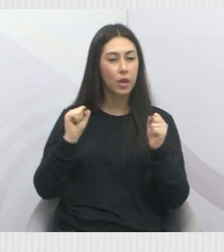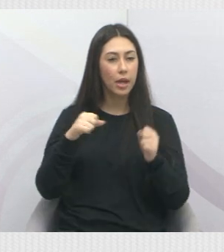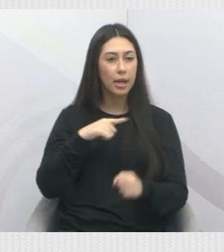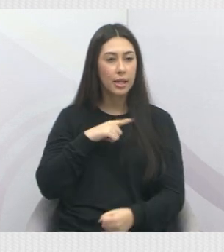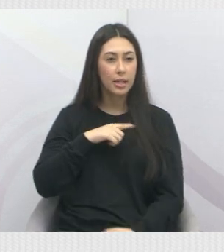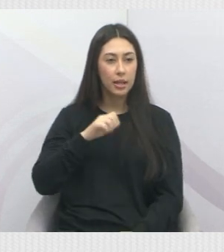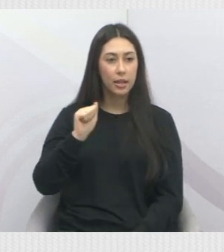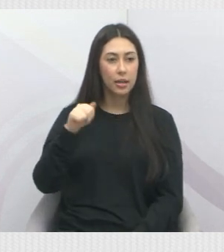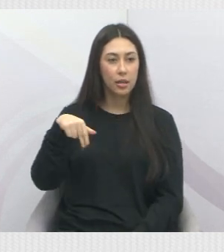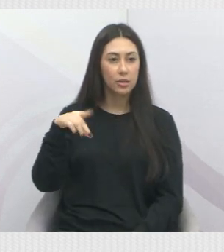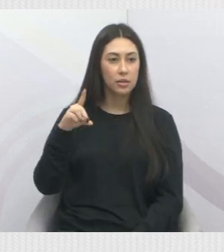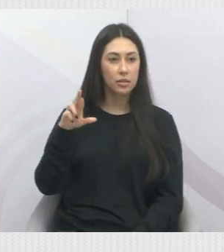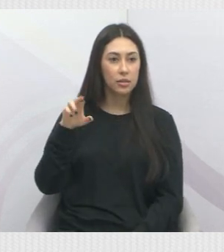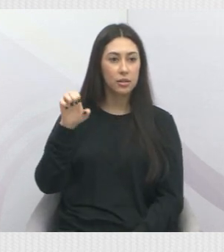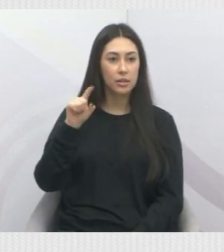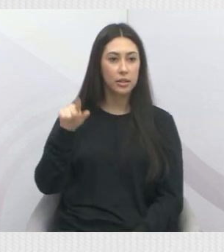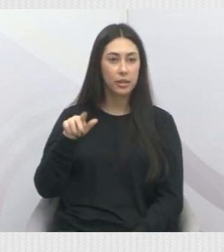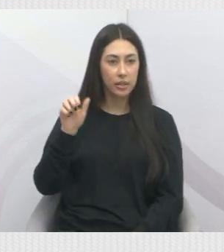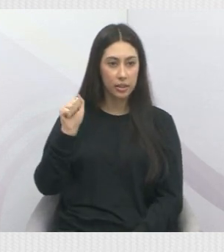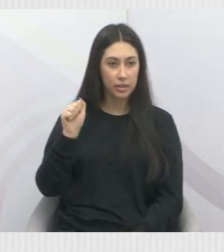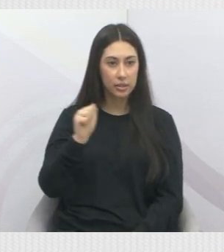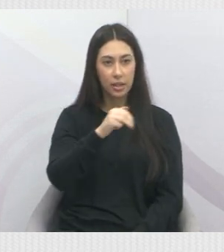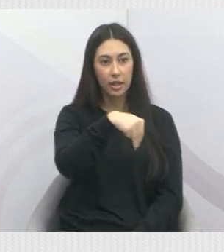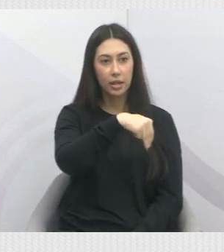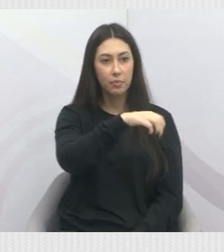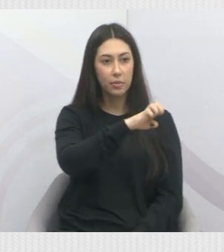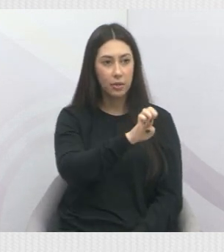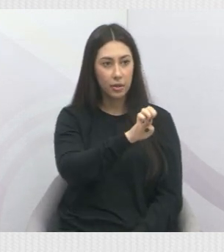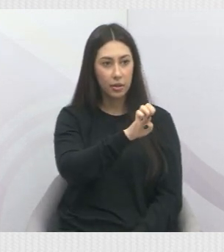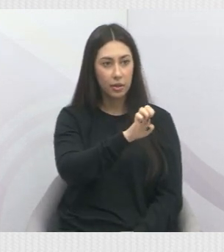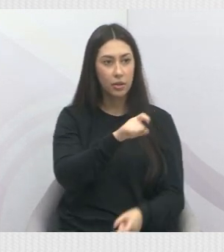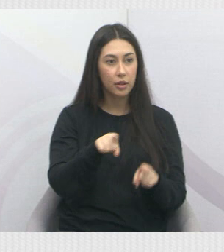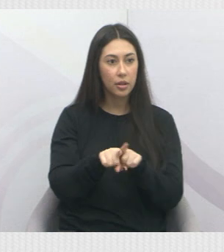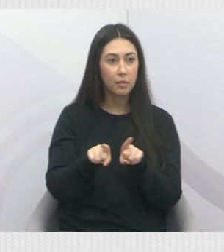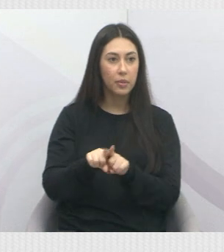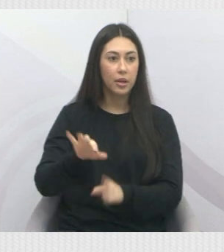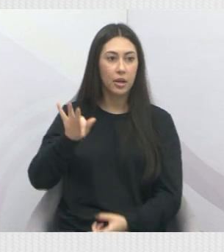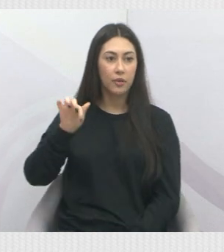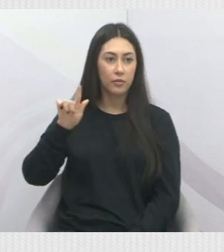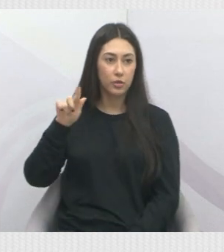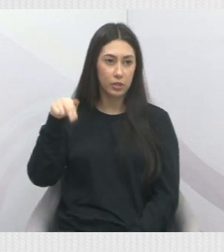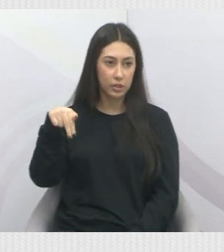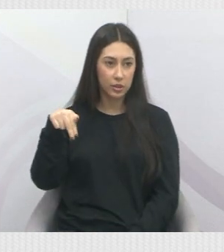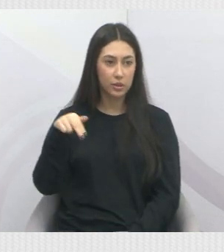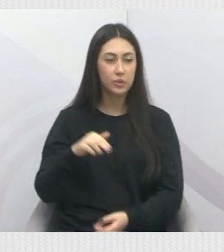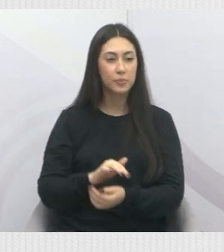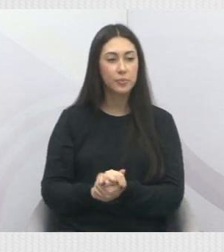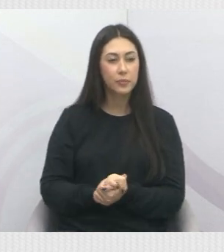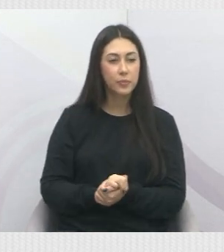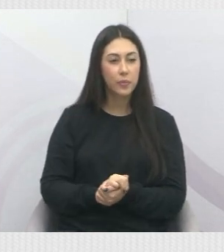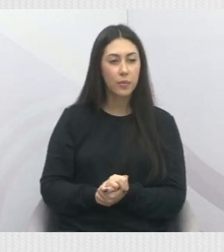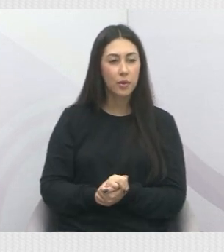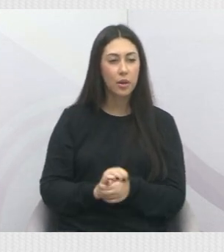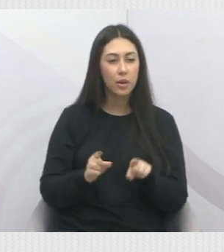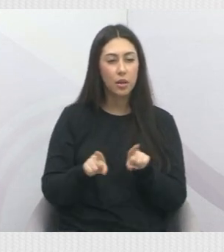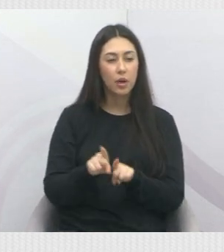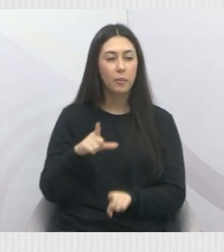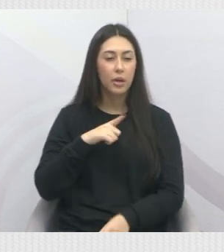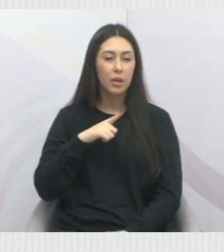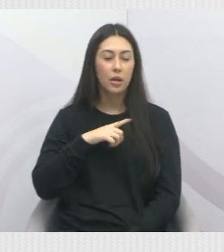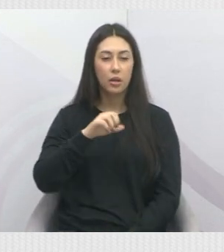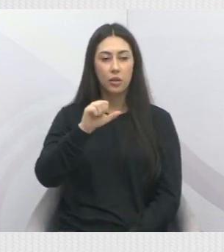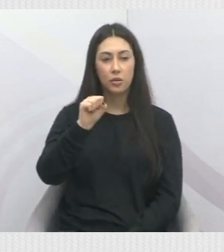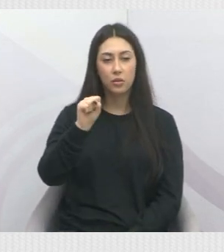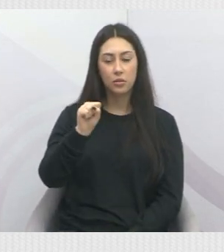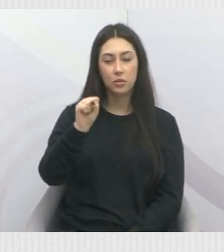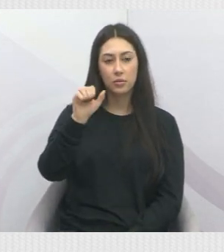Andresa, Centro de Reabilitação e FGN, prestação de serviço hospitalar e ambulatorial, o Hospital São Francisco